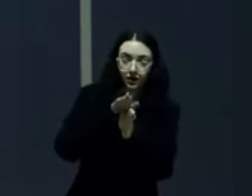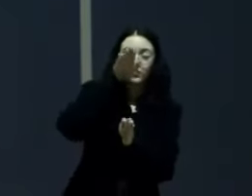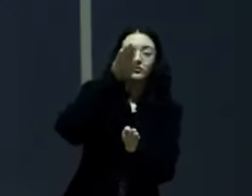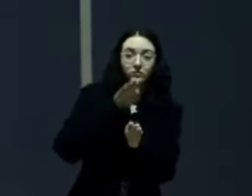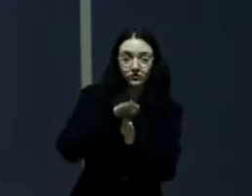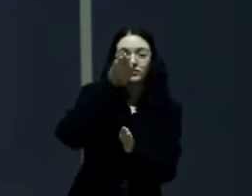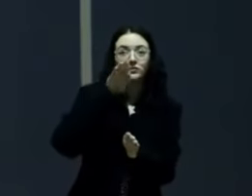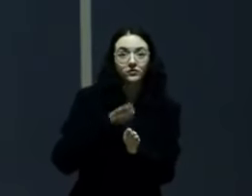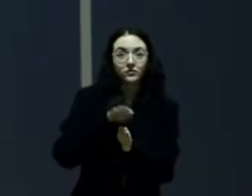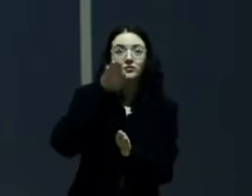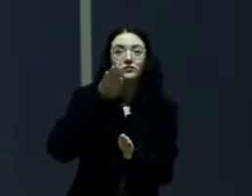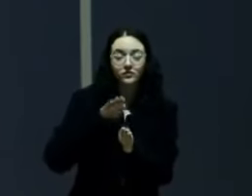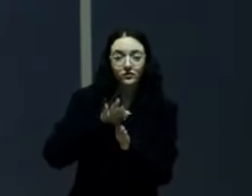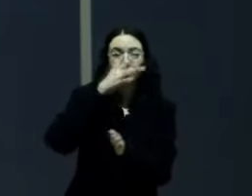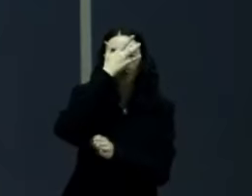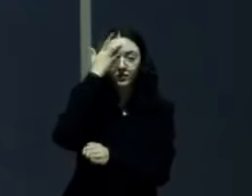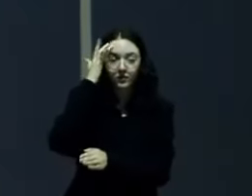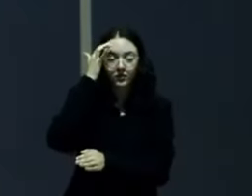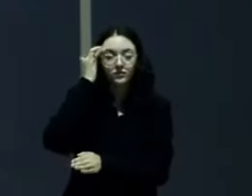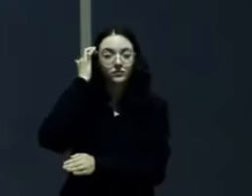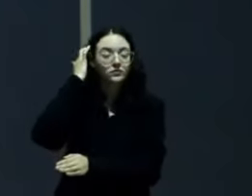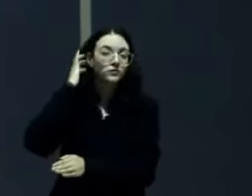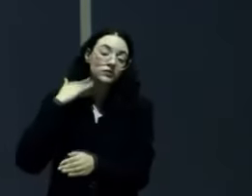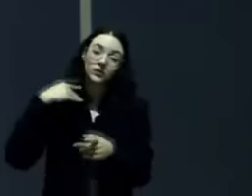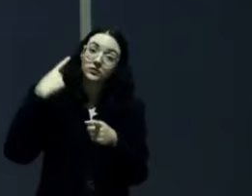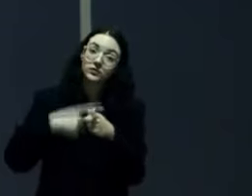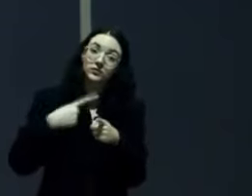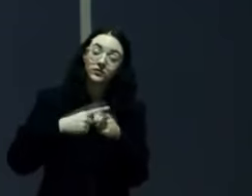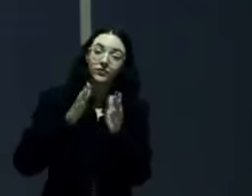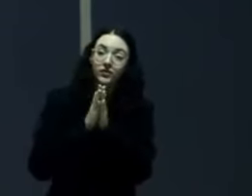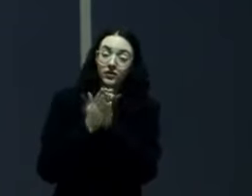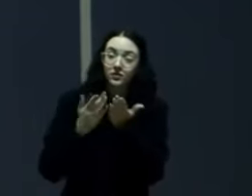E ele vem dando uma instrução, porque a Bíblia, ela instrui.